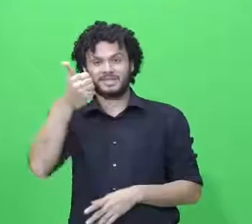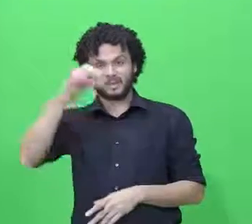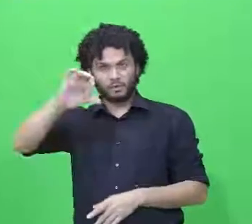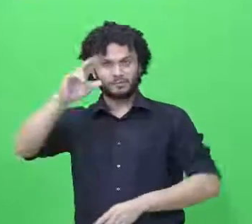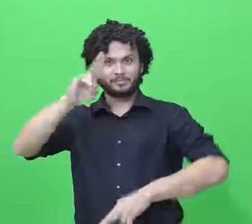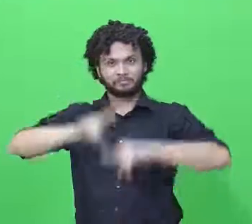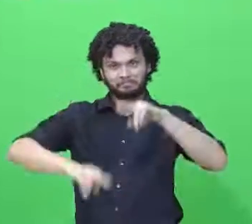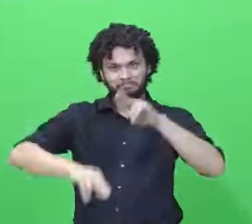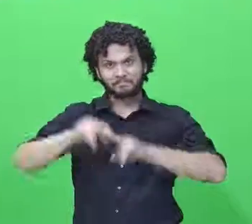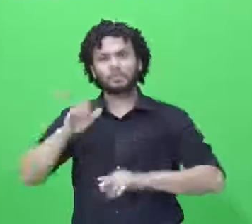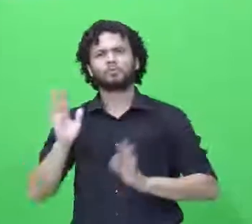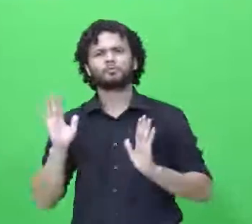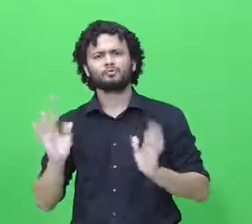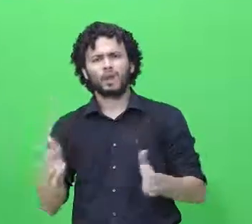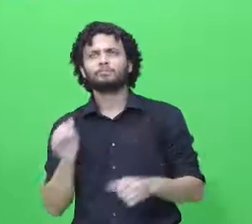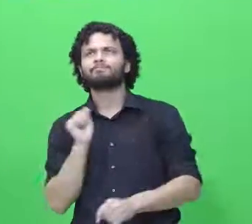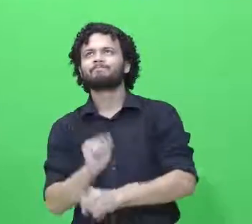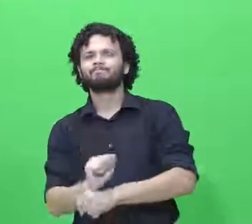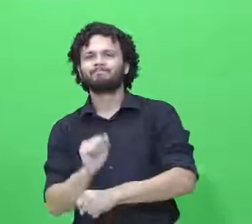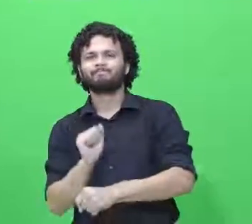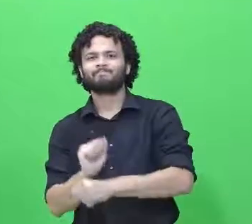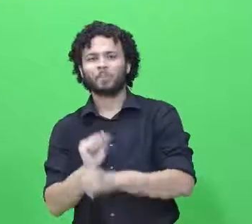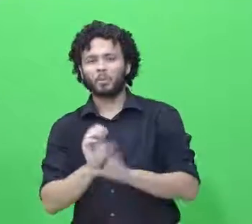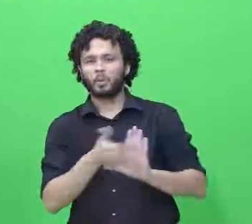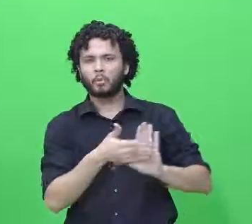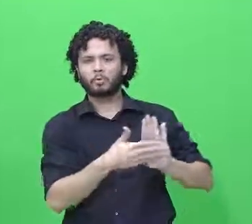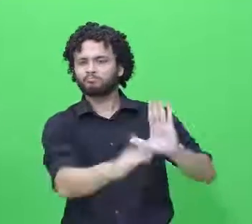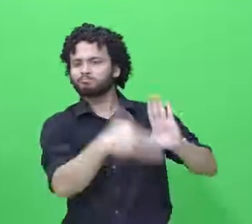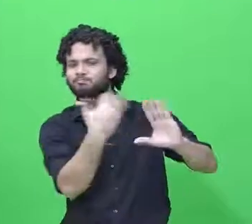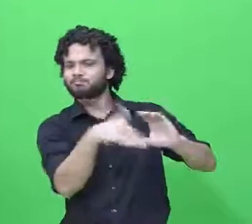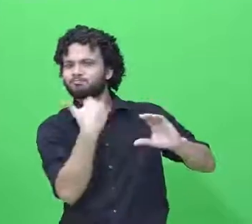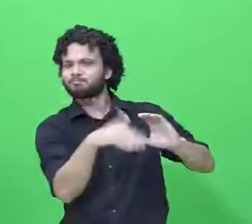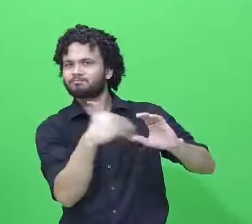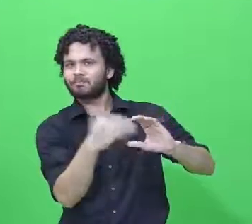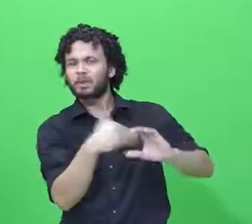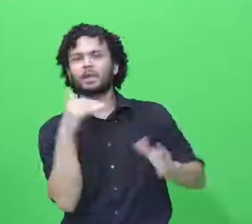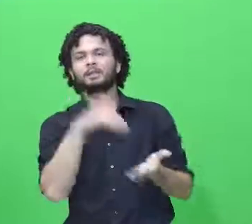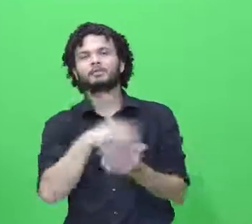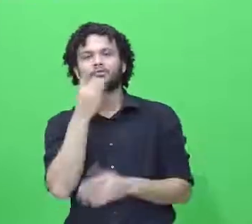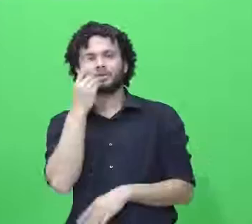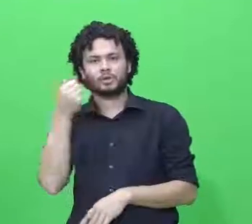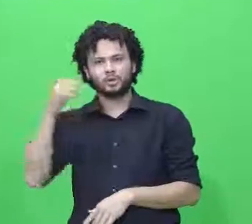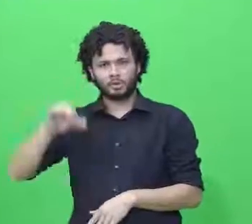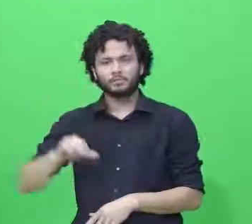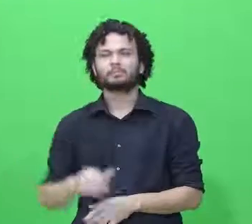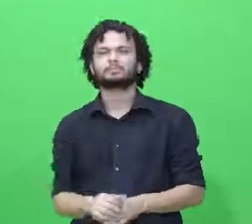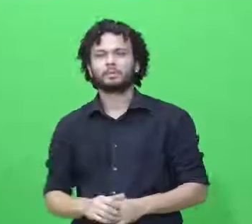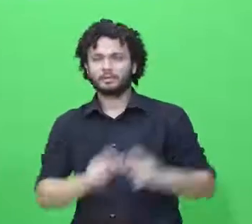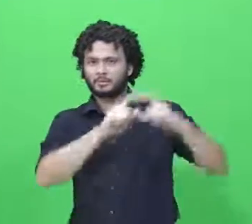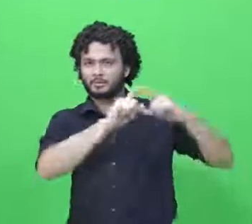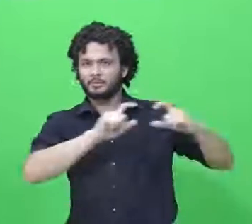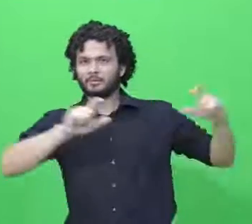junho, né? Nós estamos aguardando as propostas até o 19 de junho pelo e-mail, né?